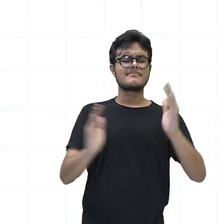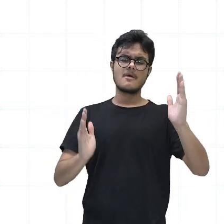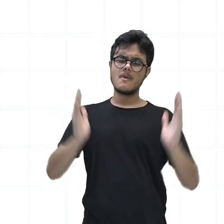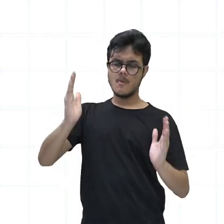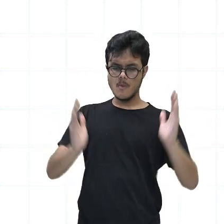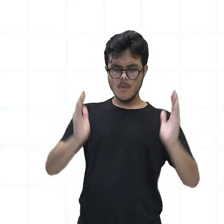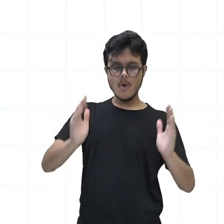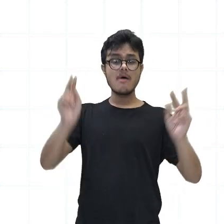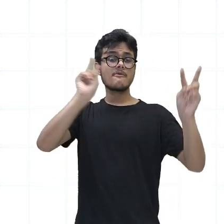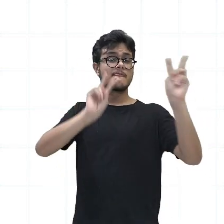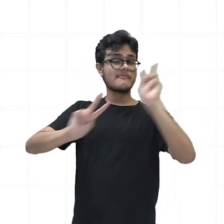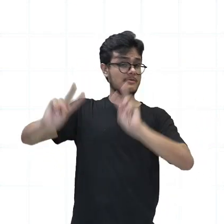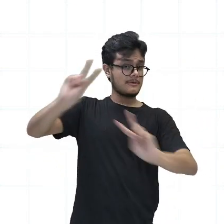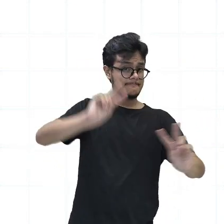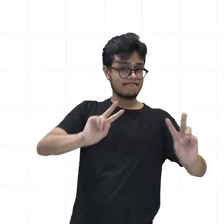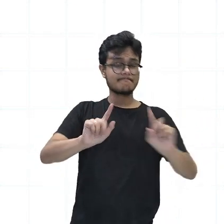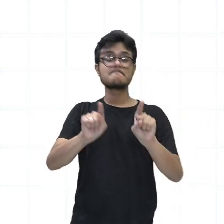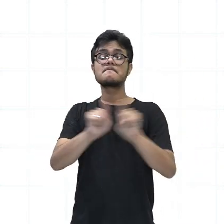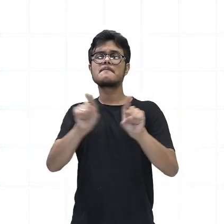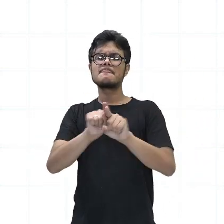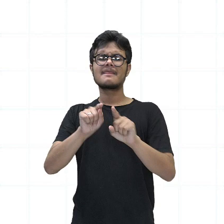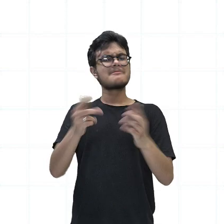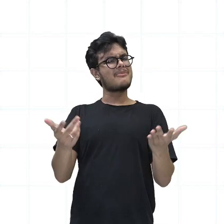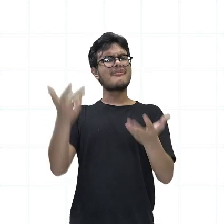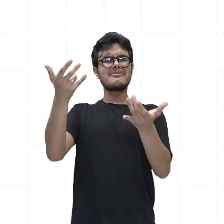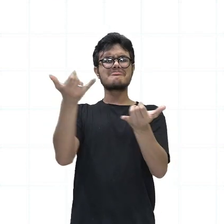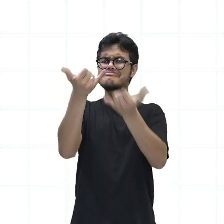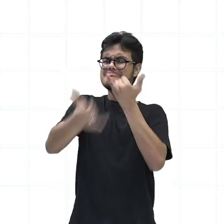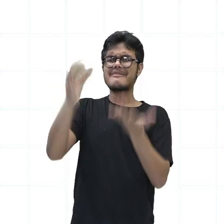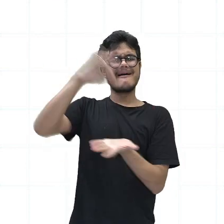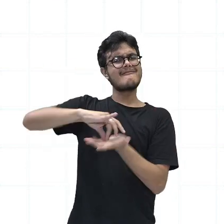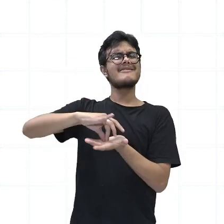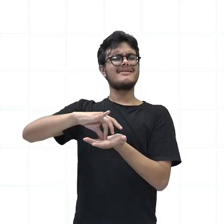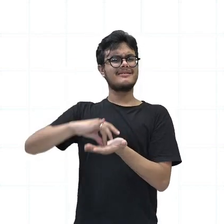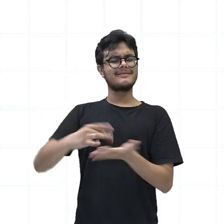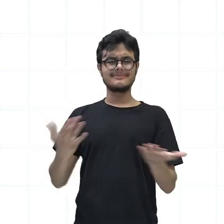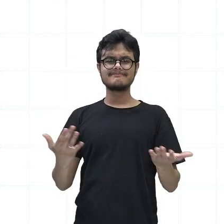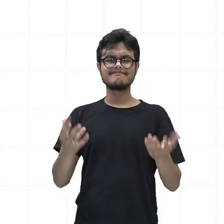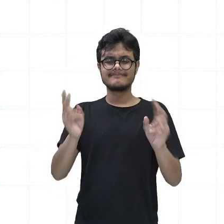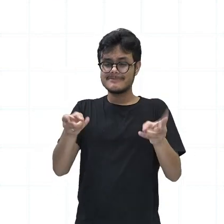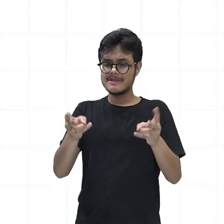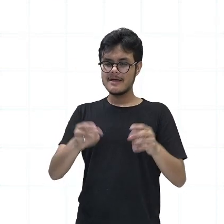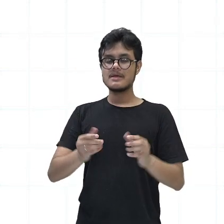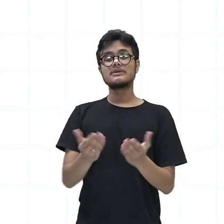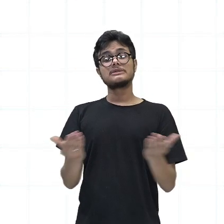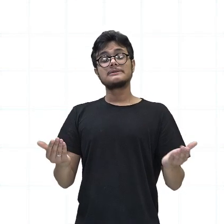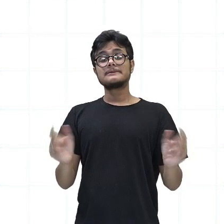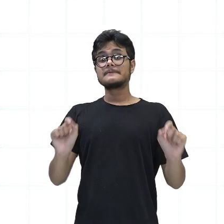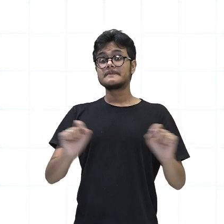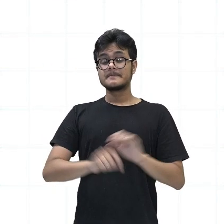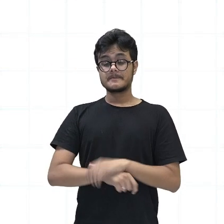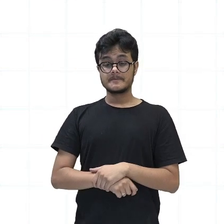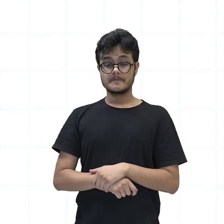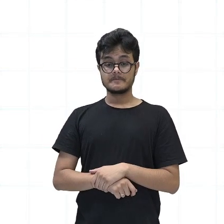contexto visual e aumentar a autenticidade da produção. Continuando, os adereços